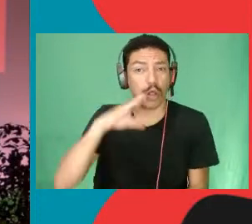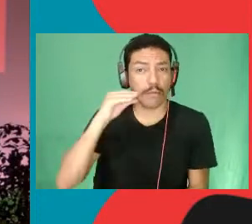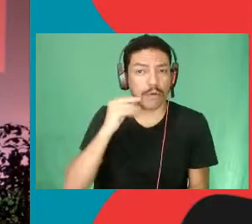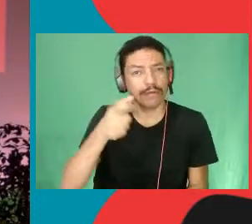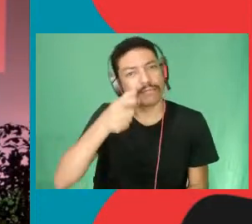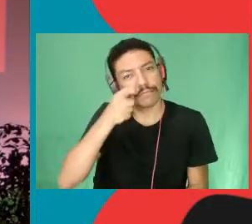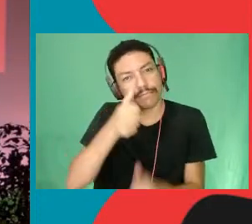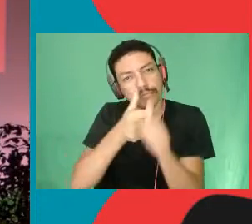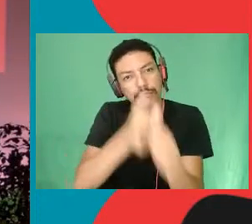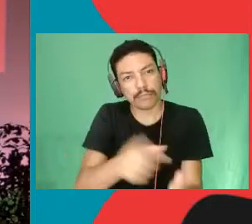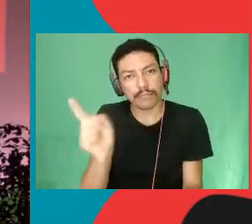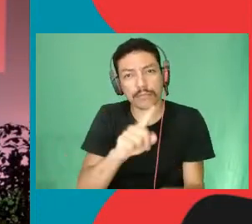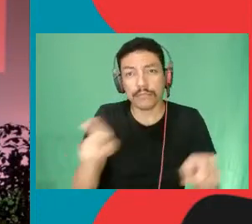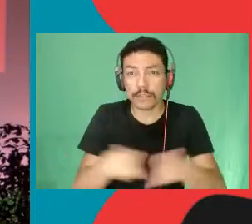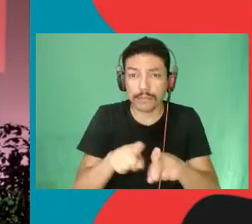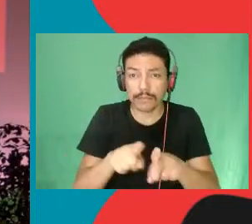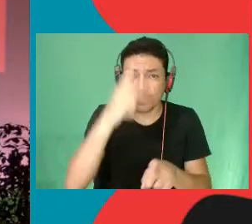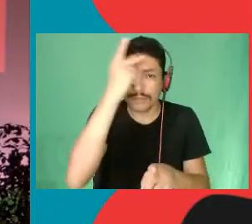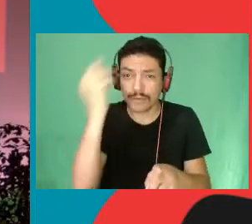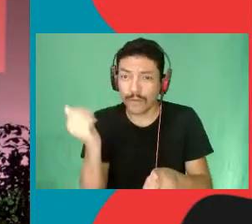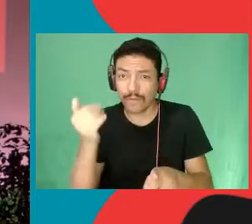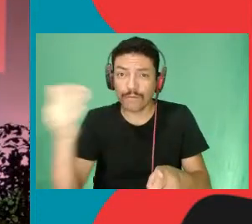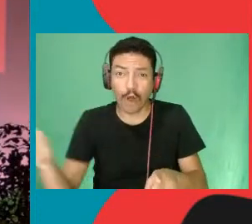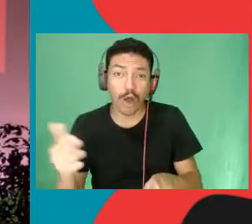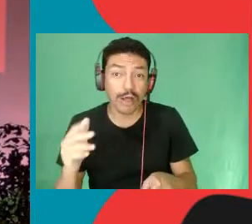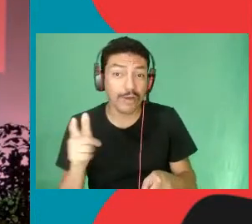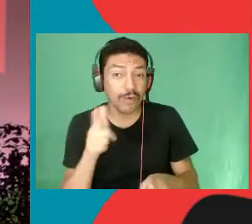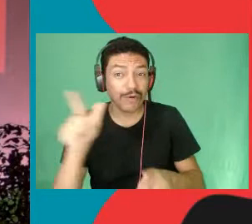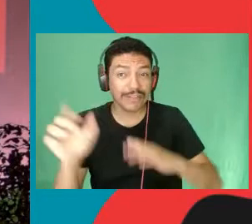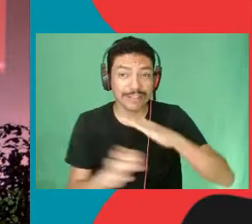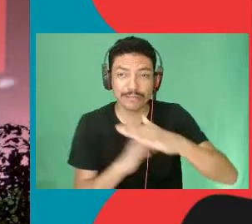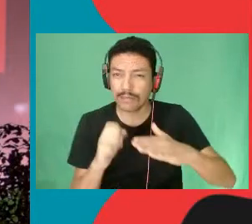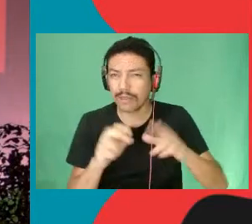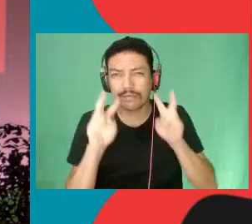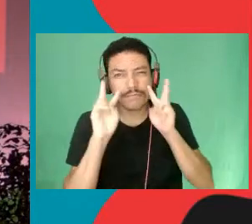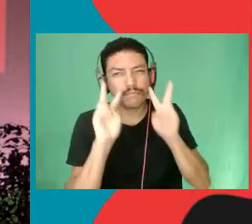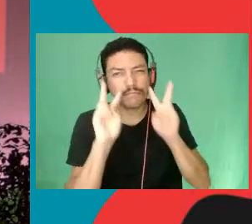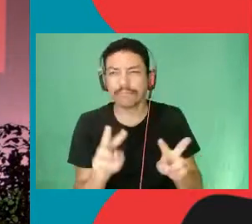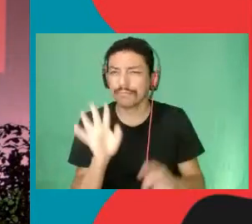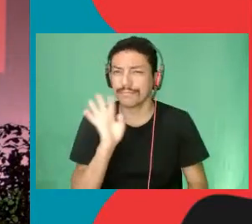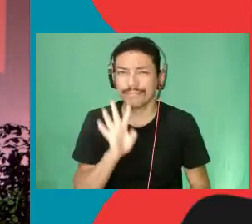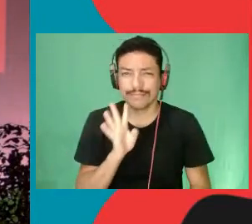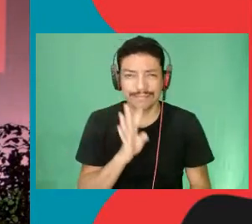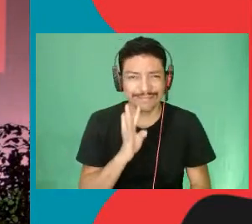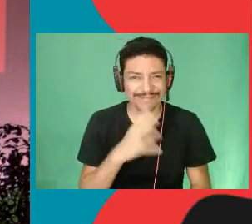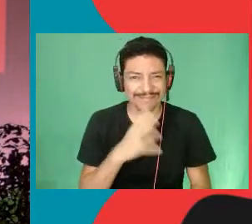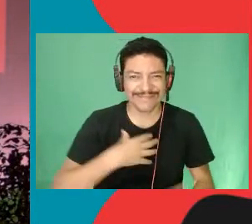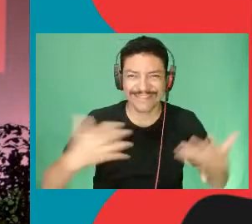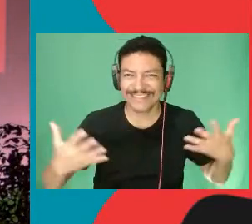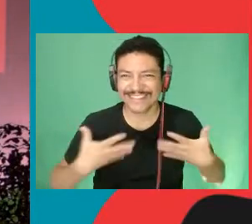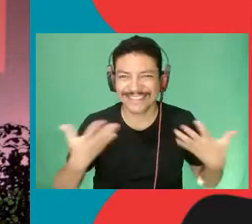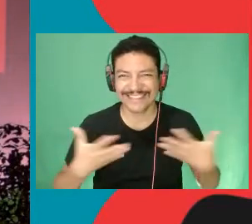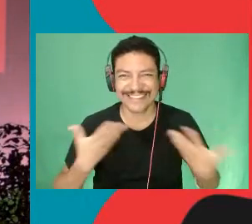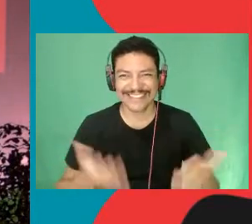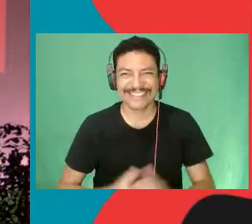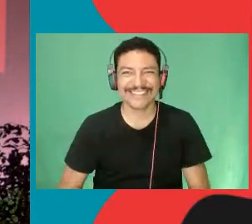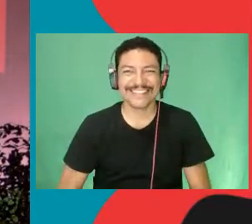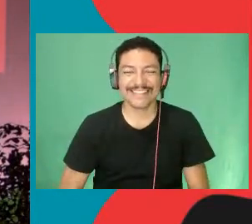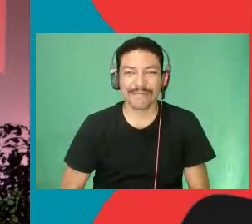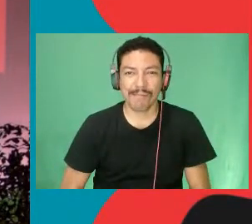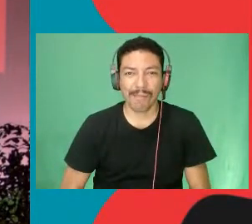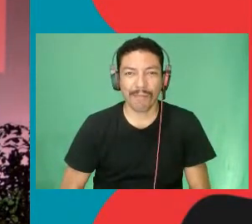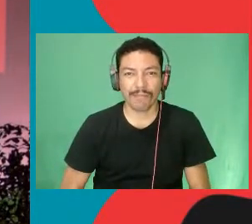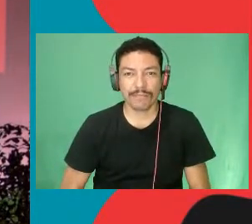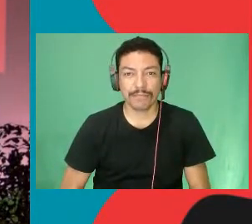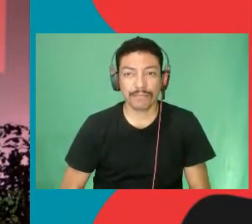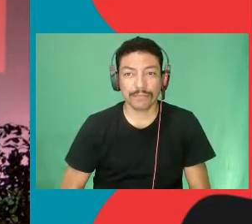assistindo, mas temos mais pessoas também nos assistindo. Muito legal, estou bem empolgada e animada. Cadê? Começou a